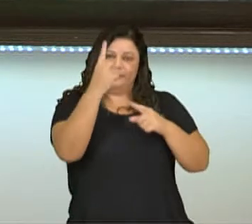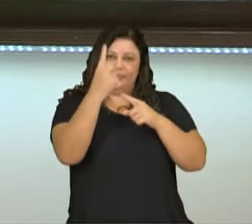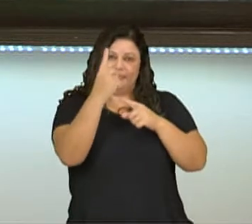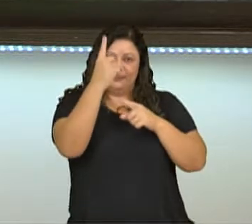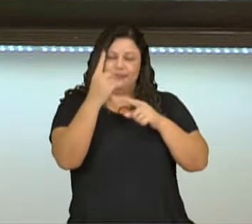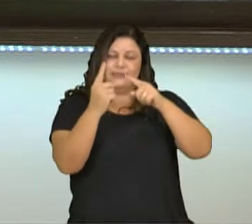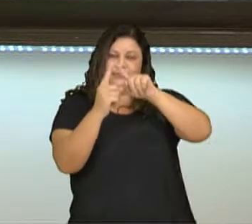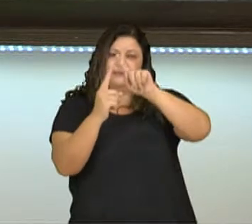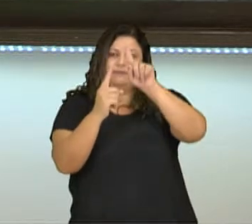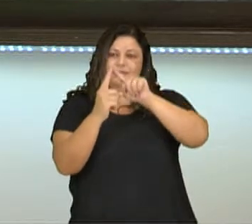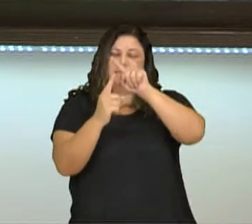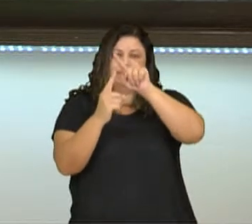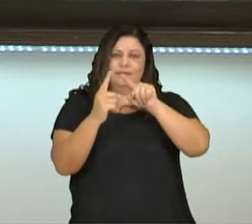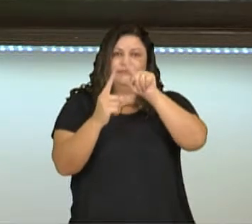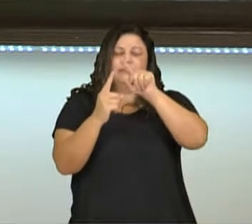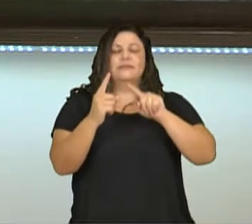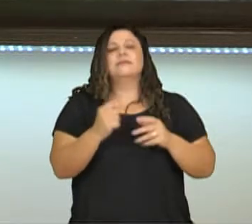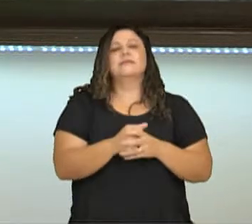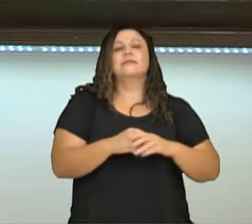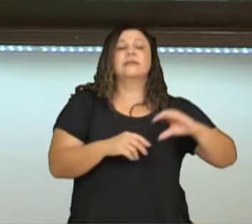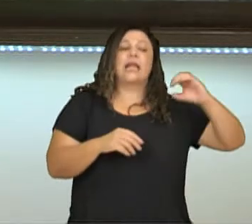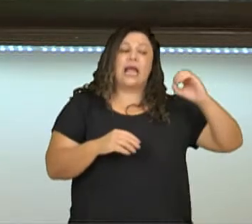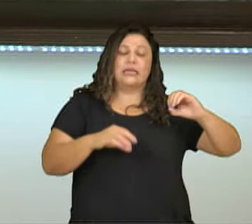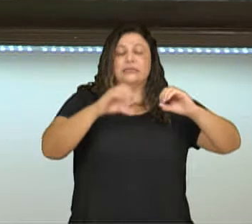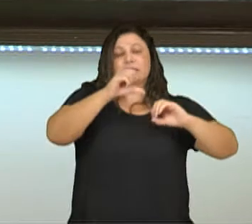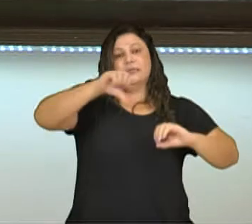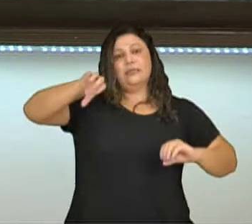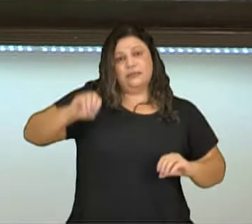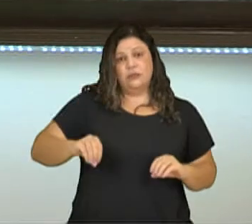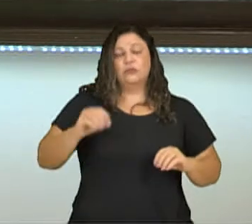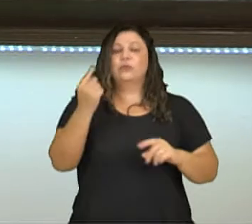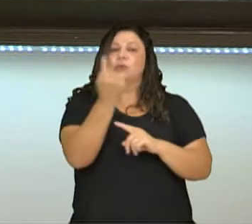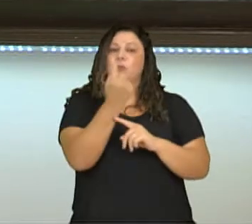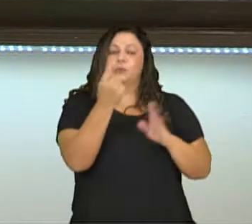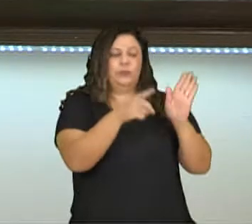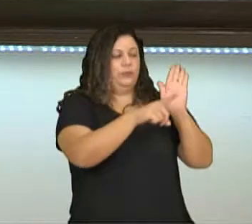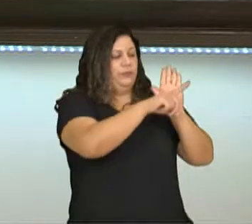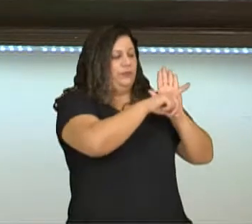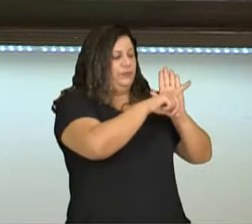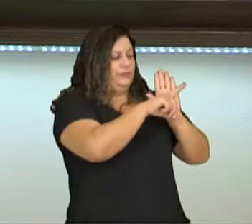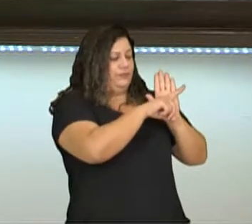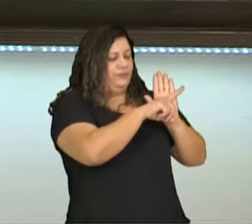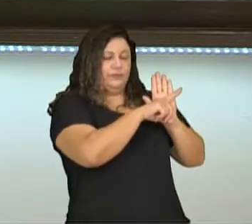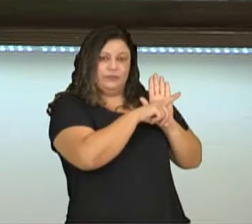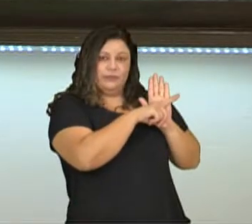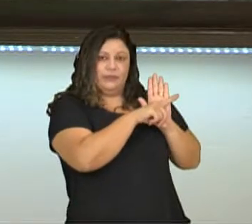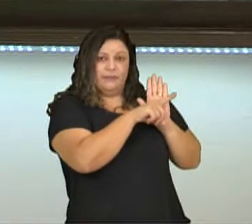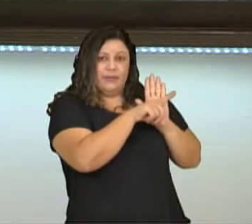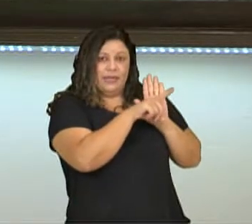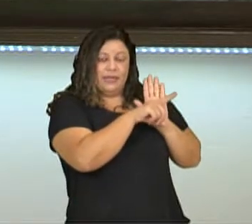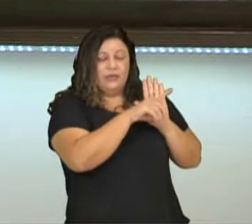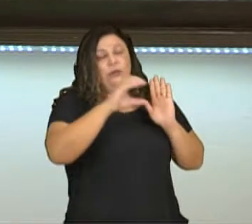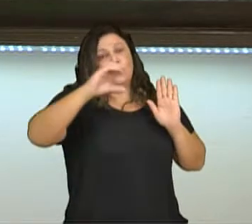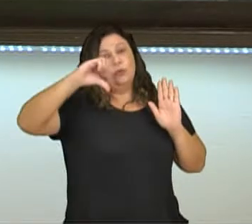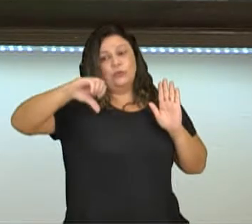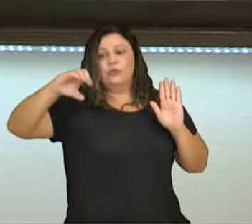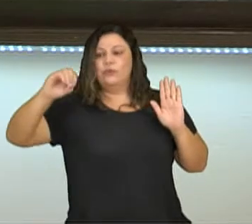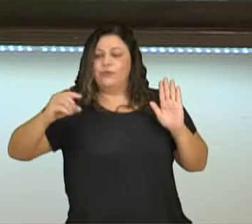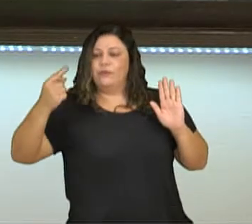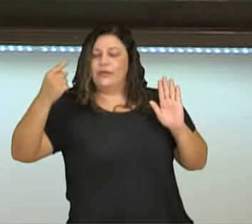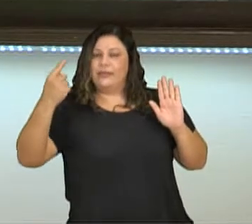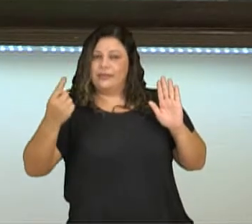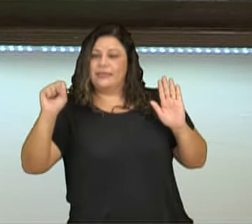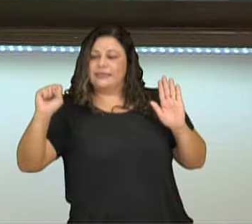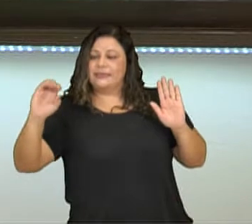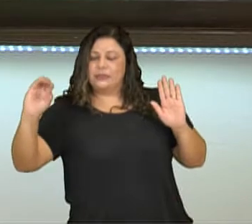Tá? Então, os ângulos que estão de 0 a 90 graus estão no primeiro quadrante. Os ângulos que são de 90 a